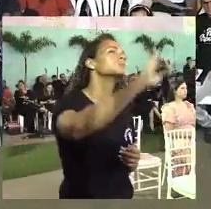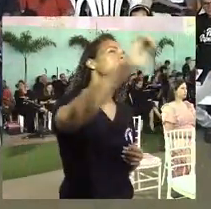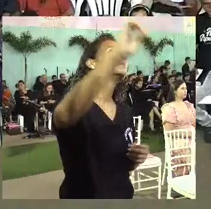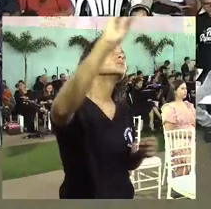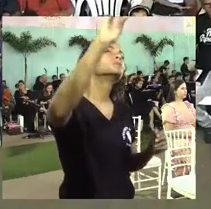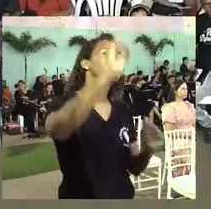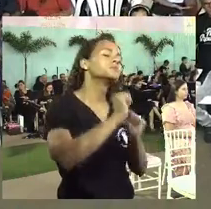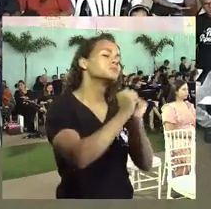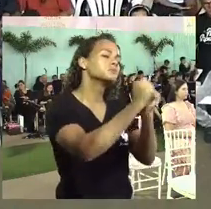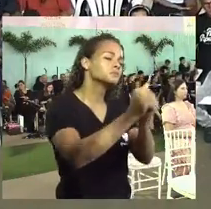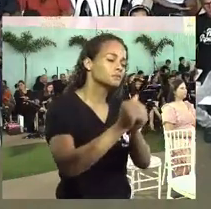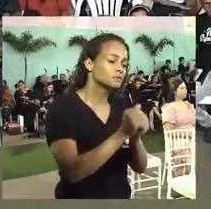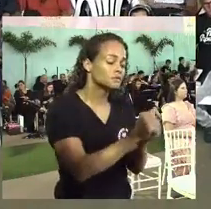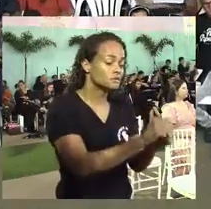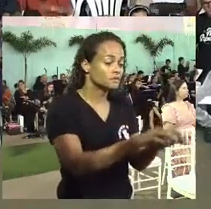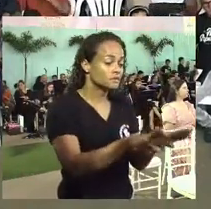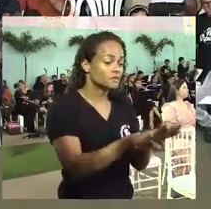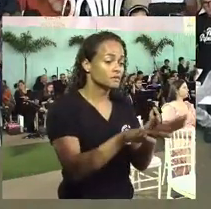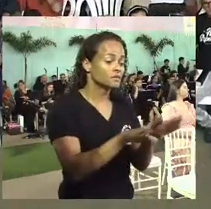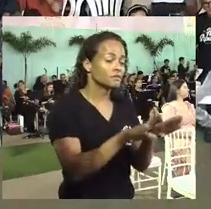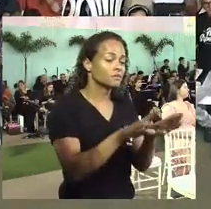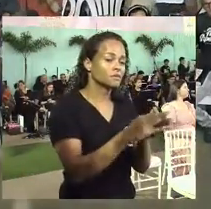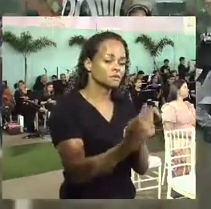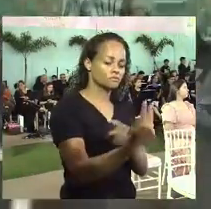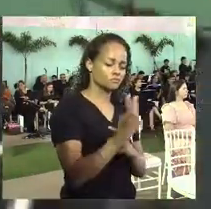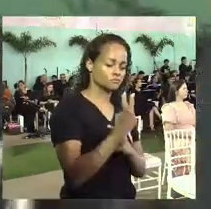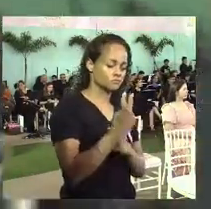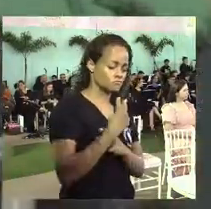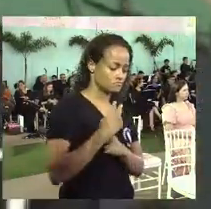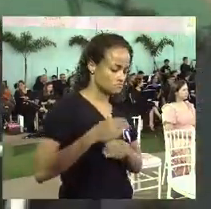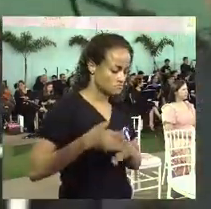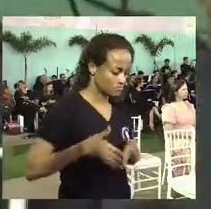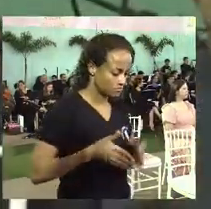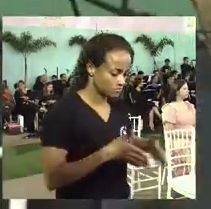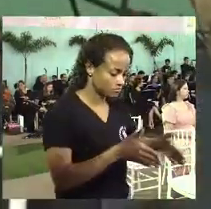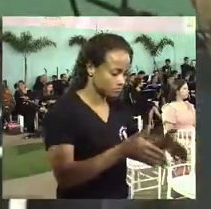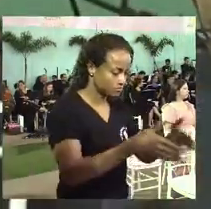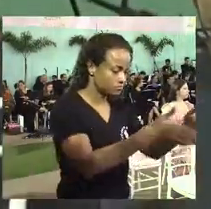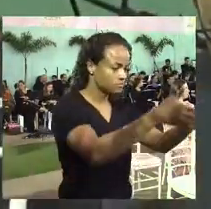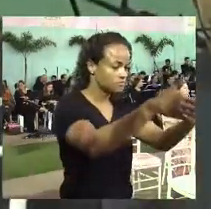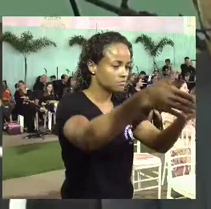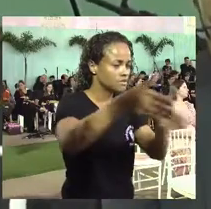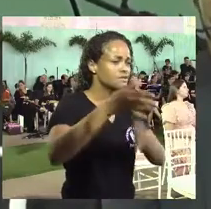também podes me dar a direção